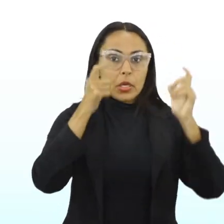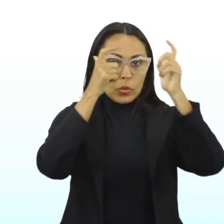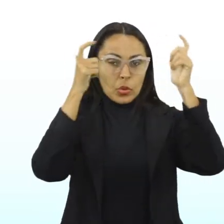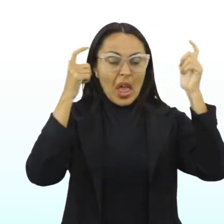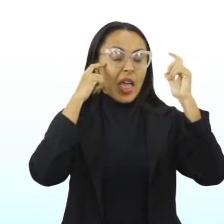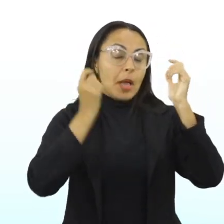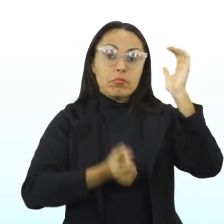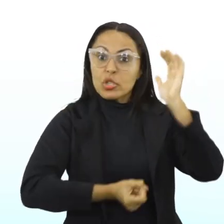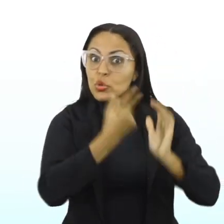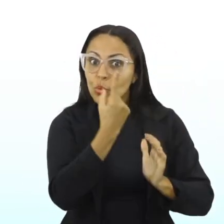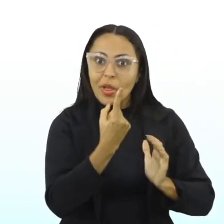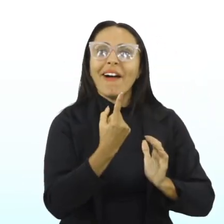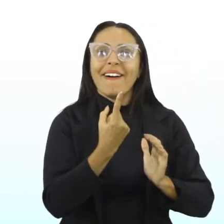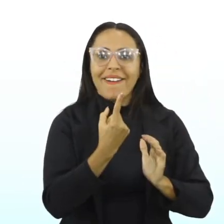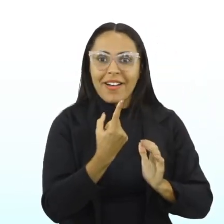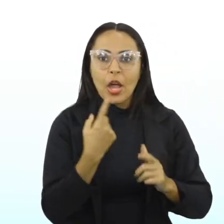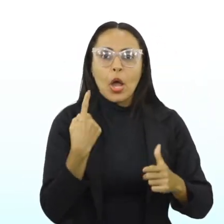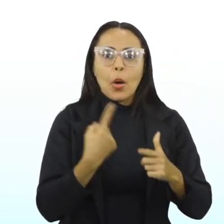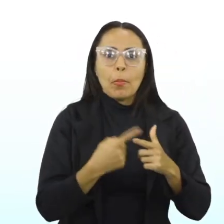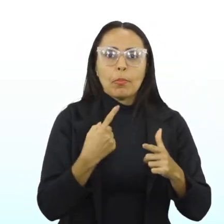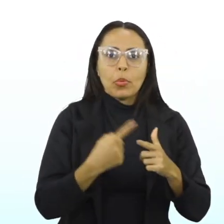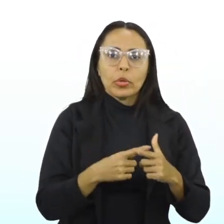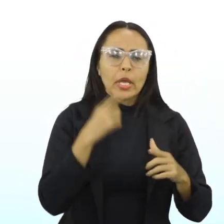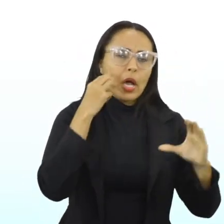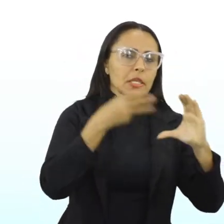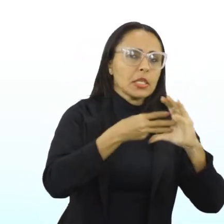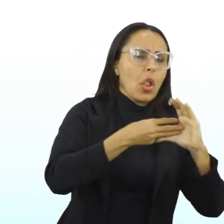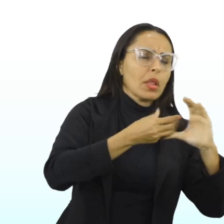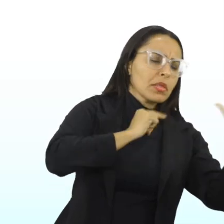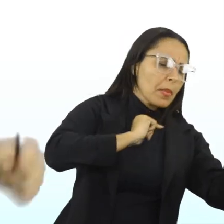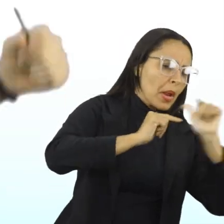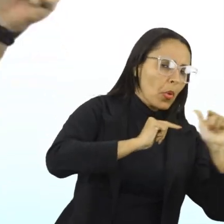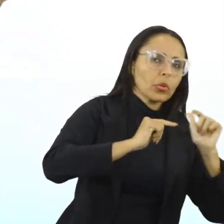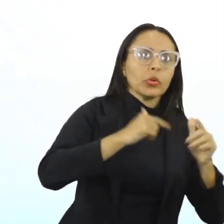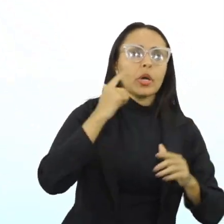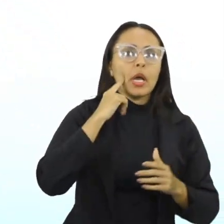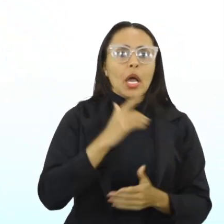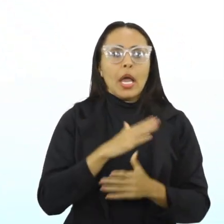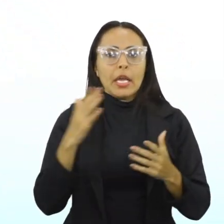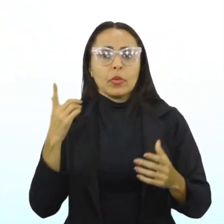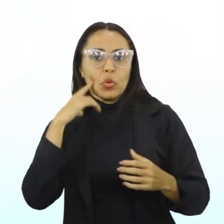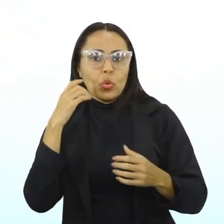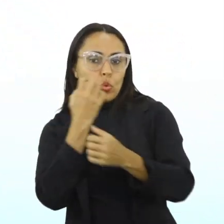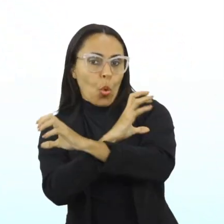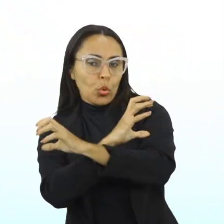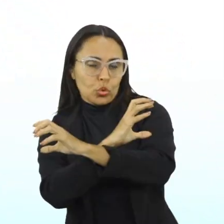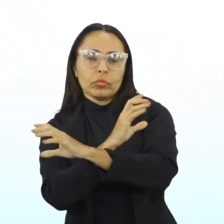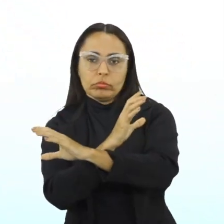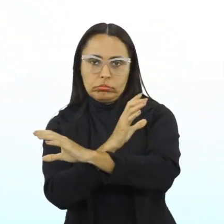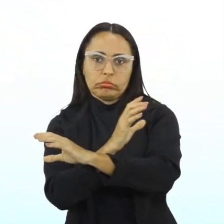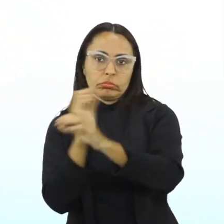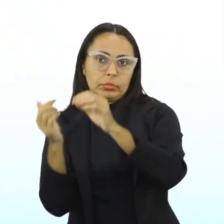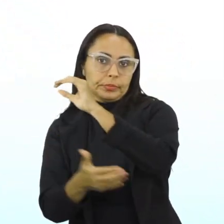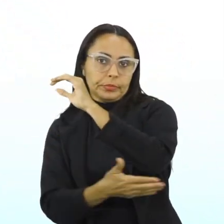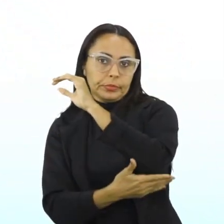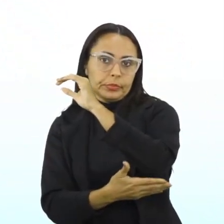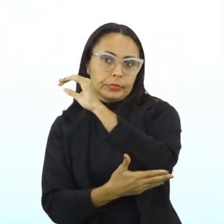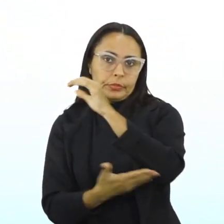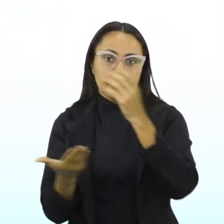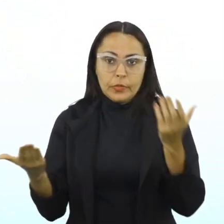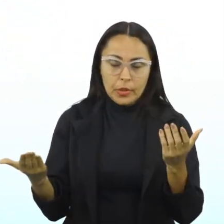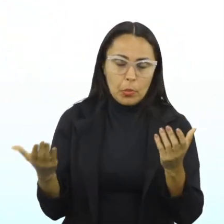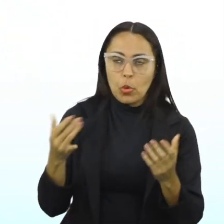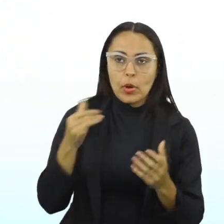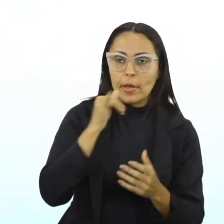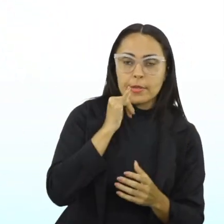neurônio é absurda. Porque é uma célula que trabalha muito. Aí vamos lá, uma célula do osso, um